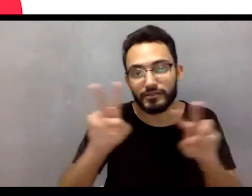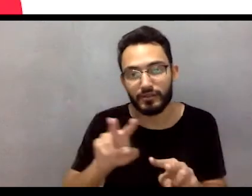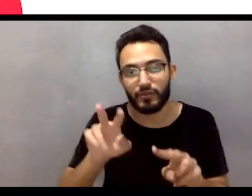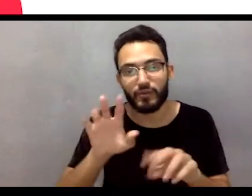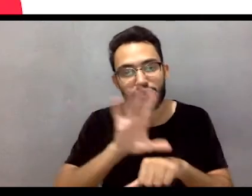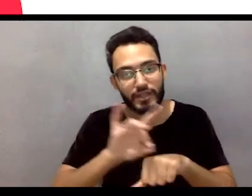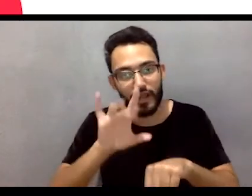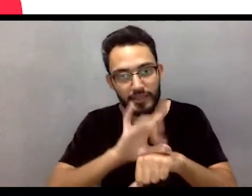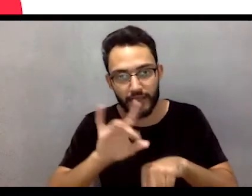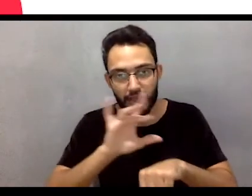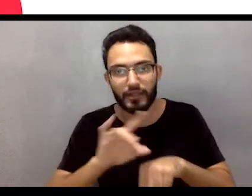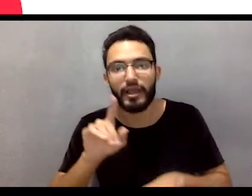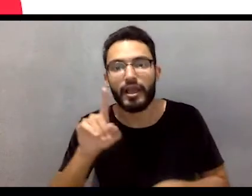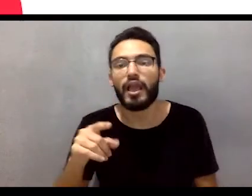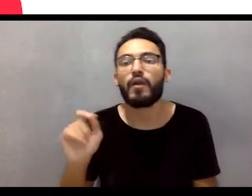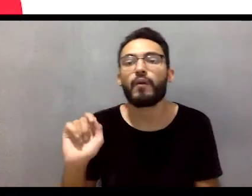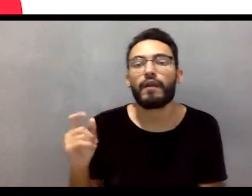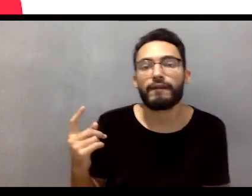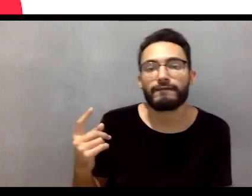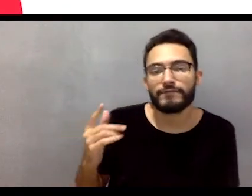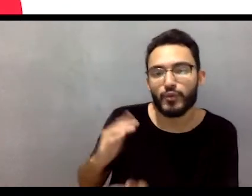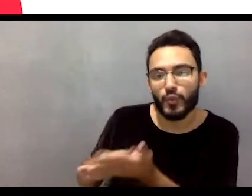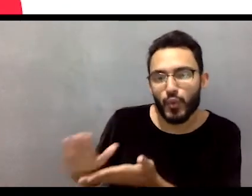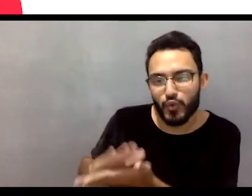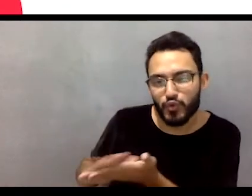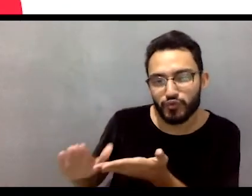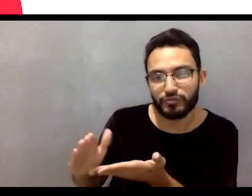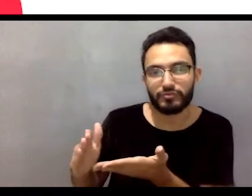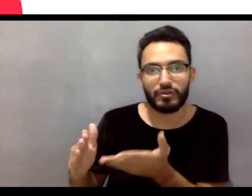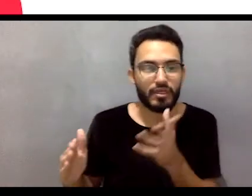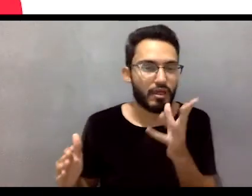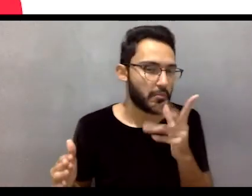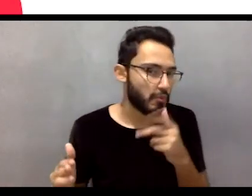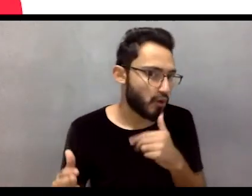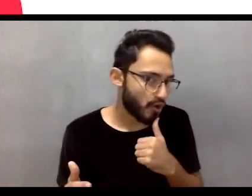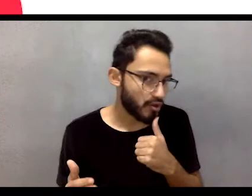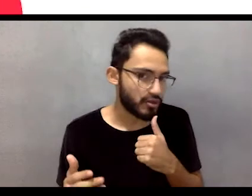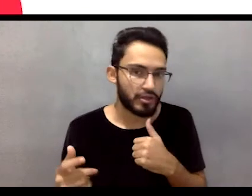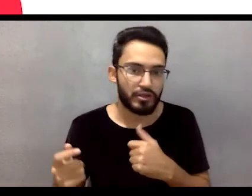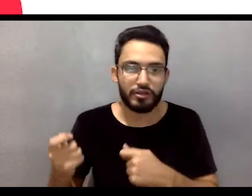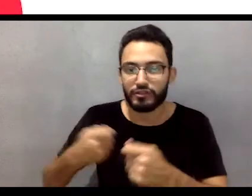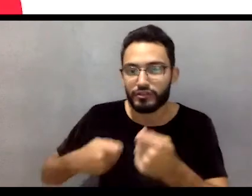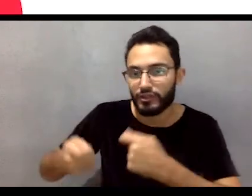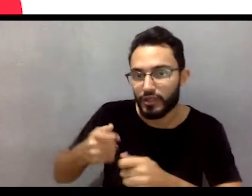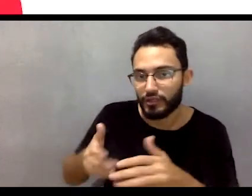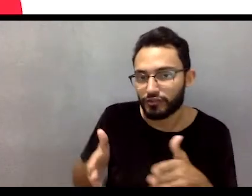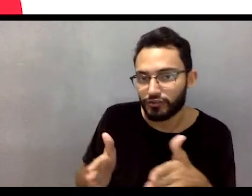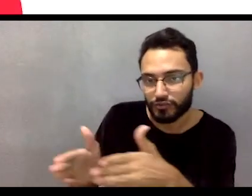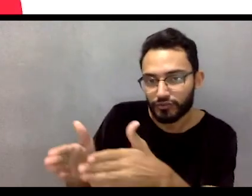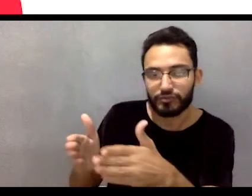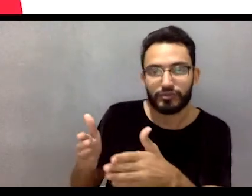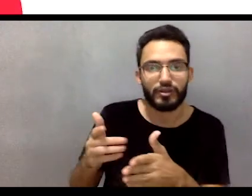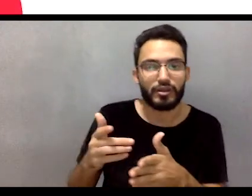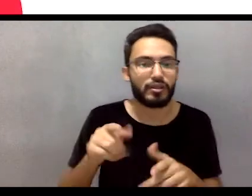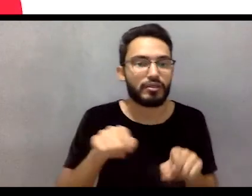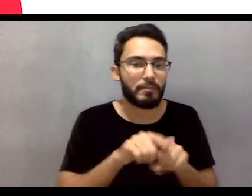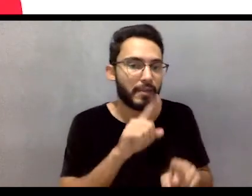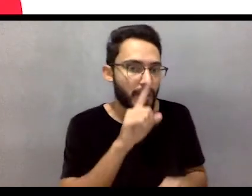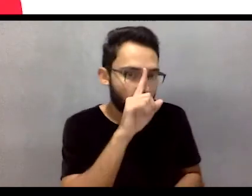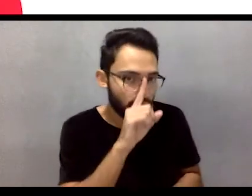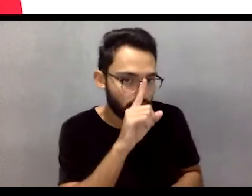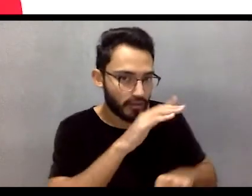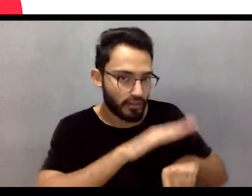fala, que é o custo da demora, que são os direcionadores de negócio, mais criticidade